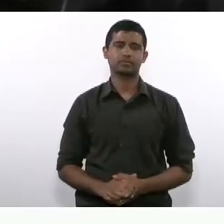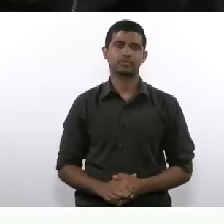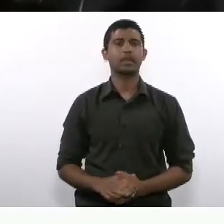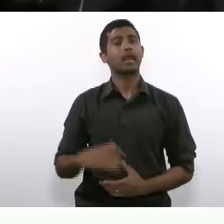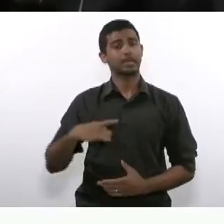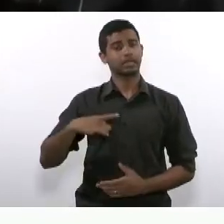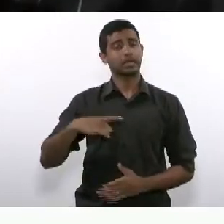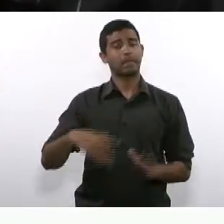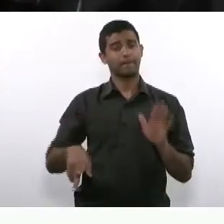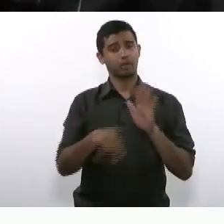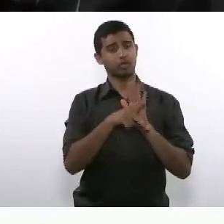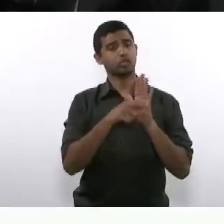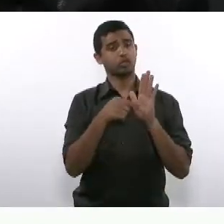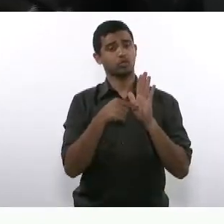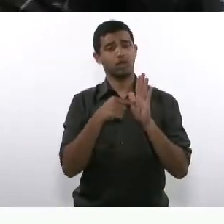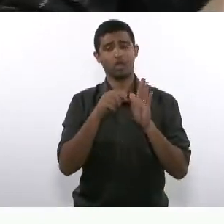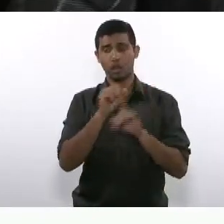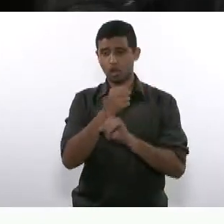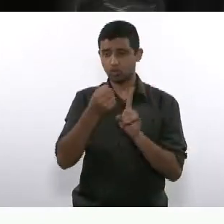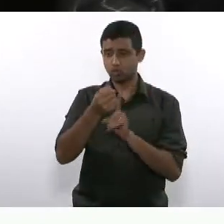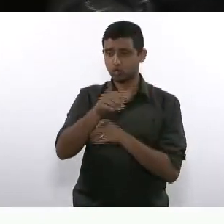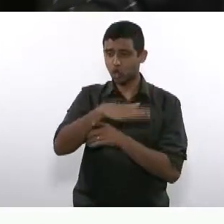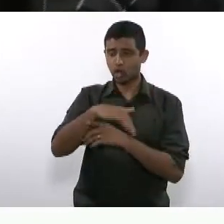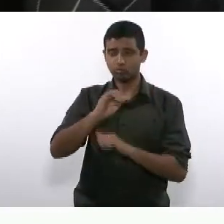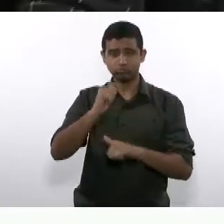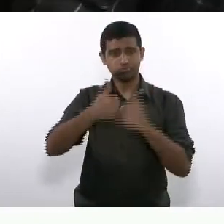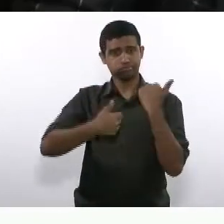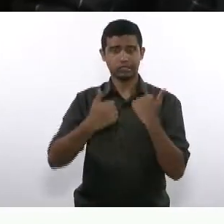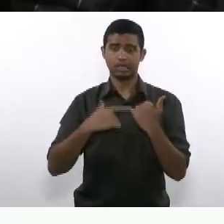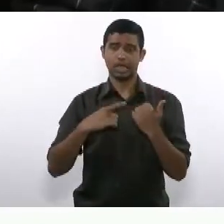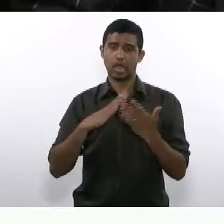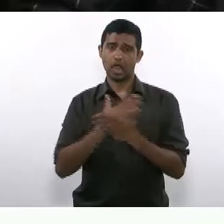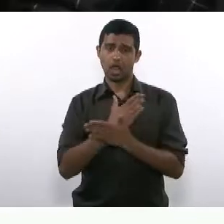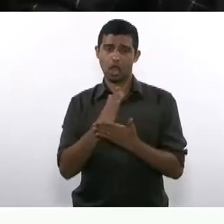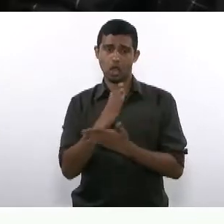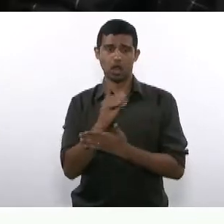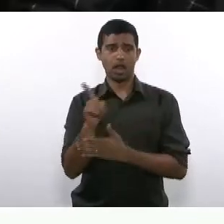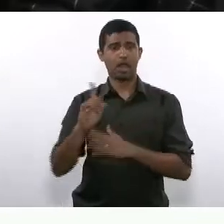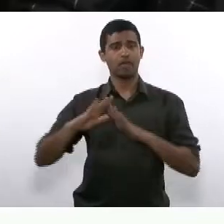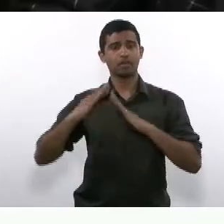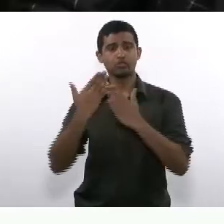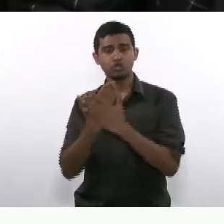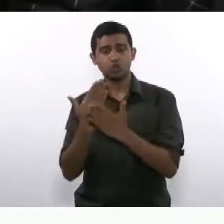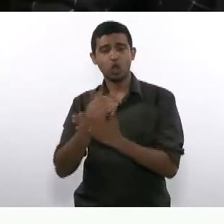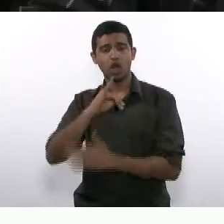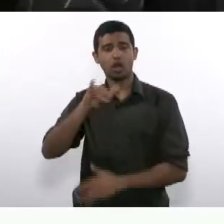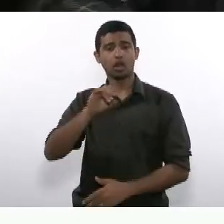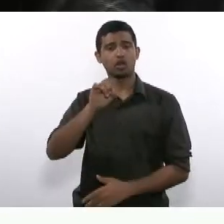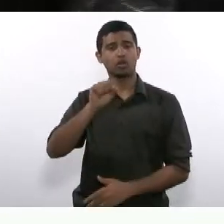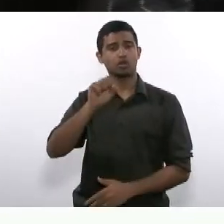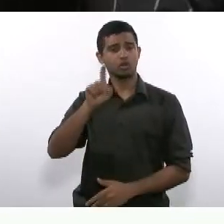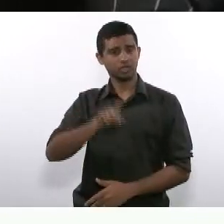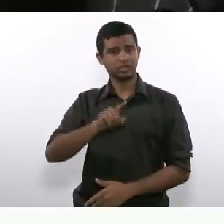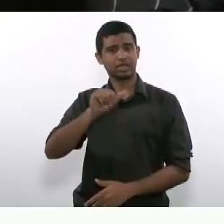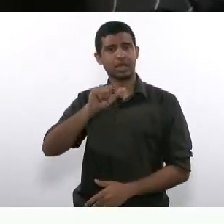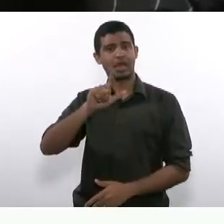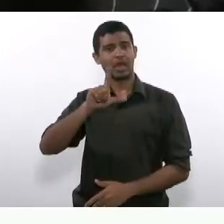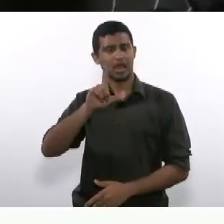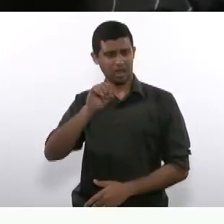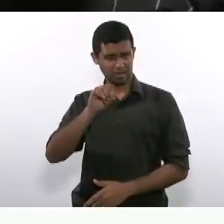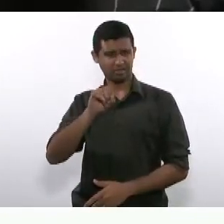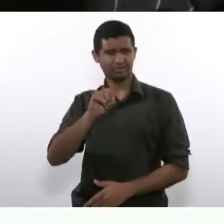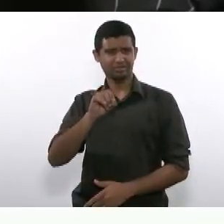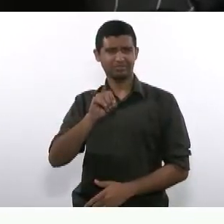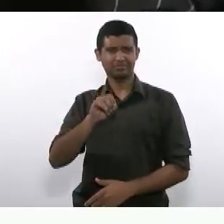Nossos projetos são sócios esportivos. Vou citar alguns, como a Escola de Luta José Aldo, que atende a mais de